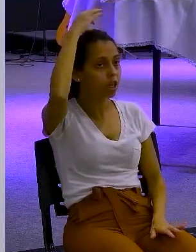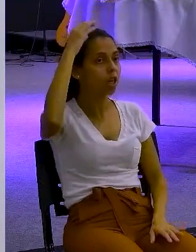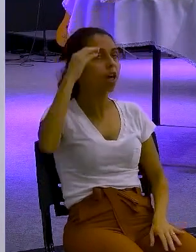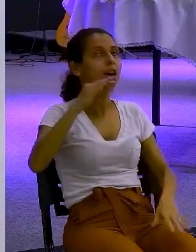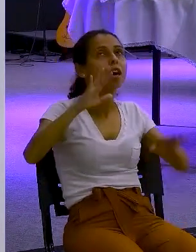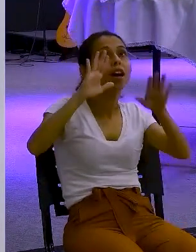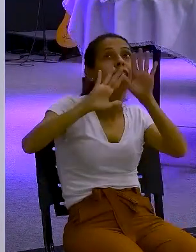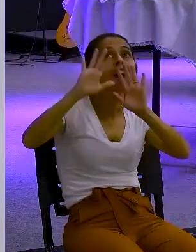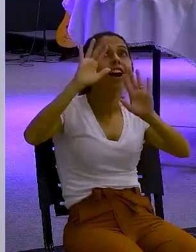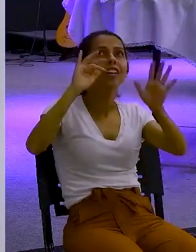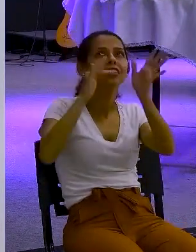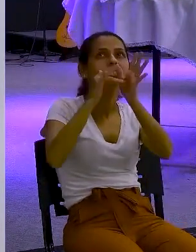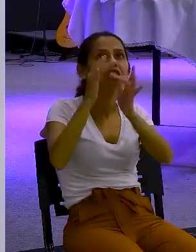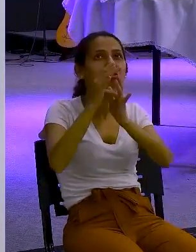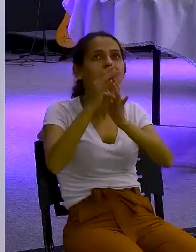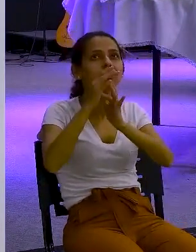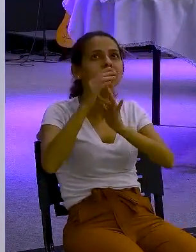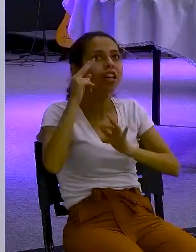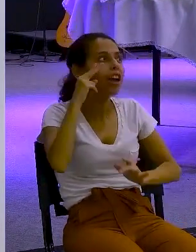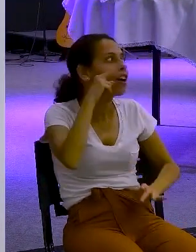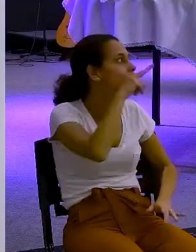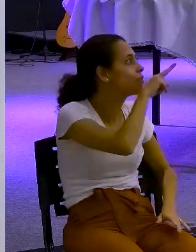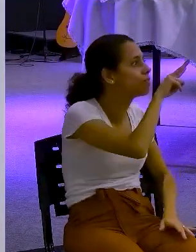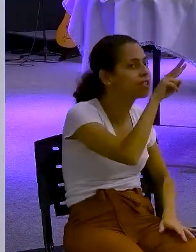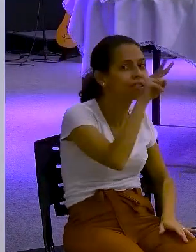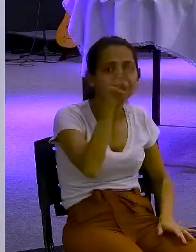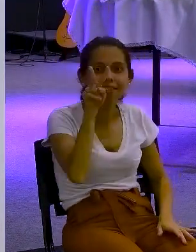é notada por todos.